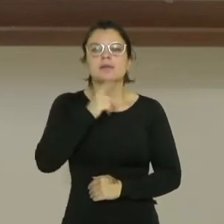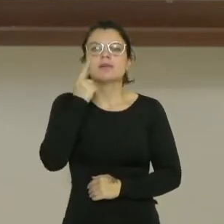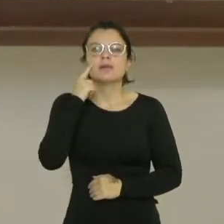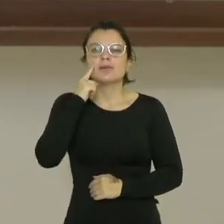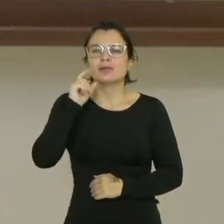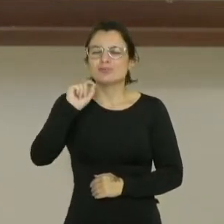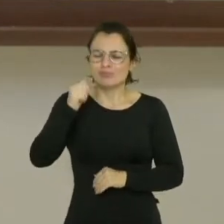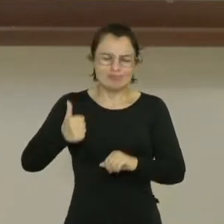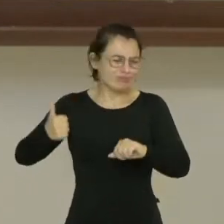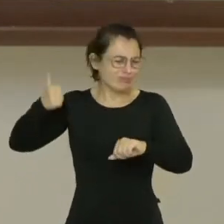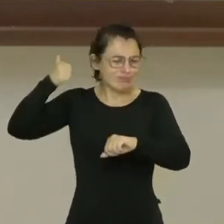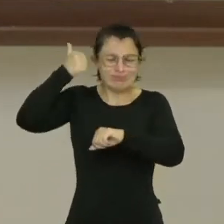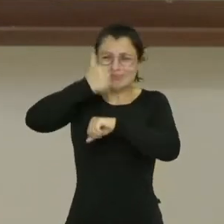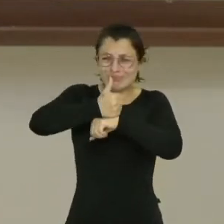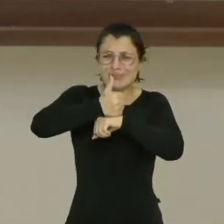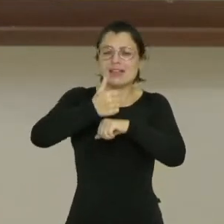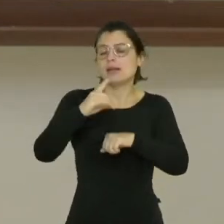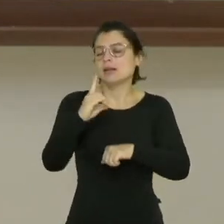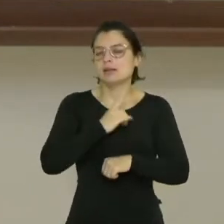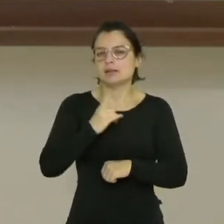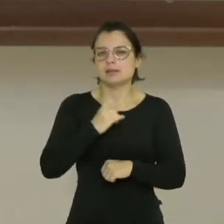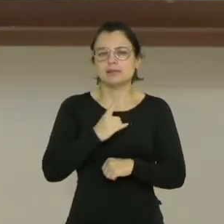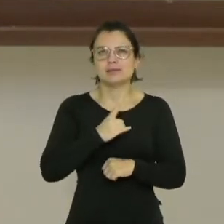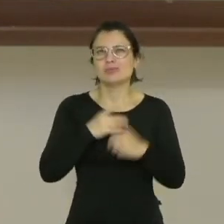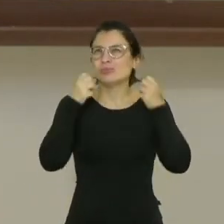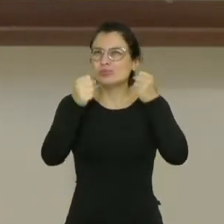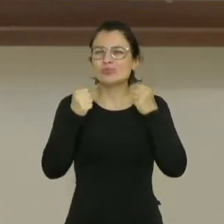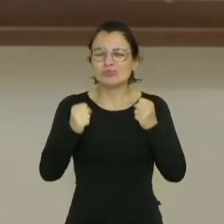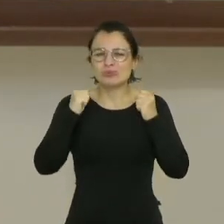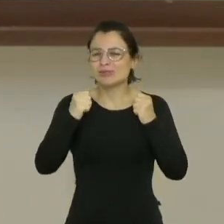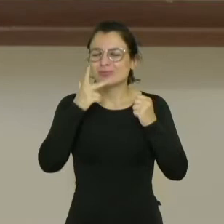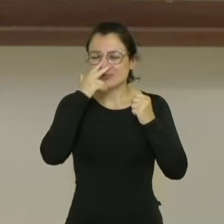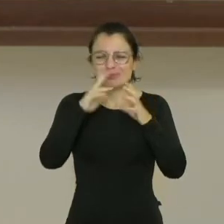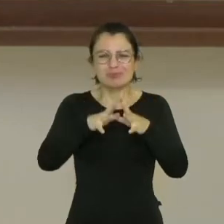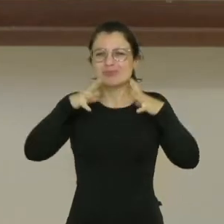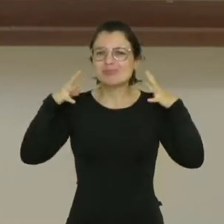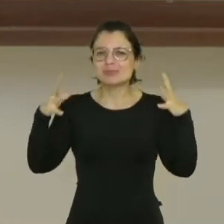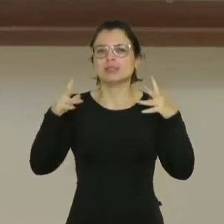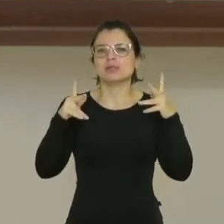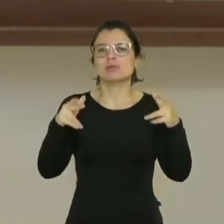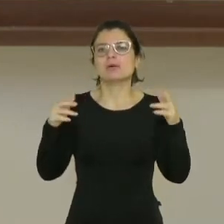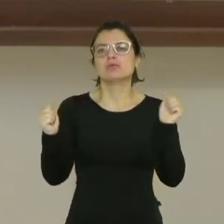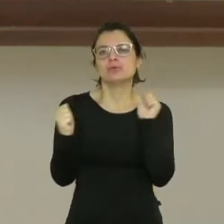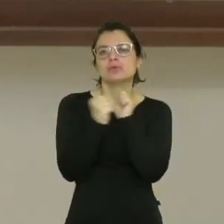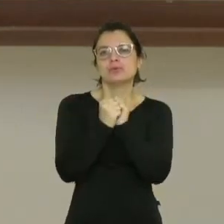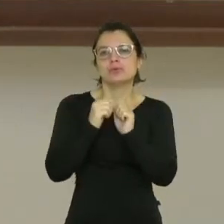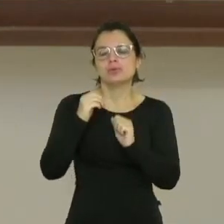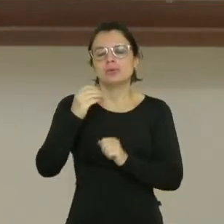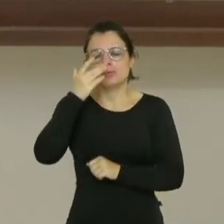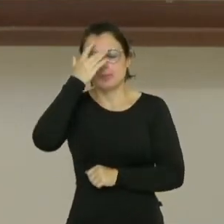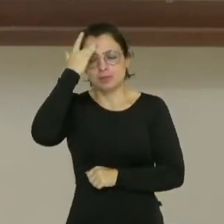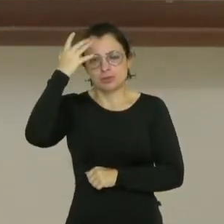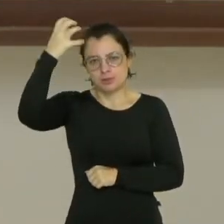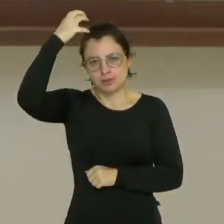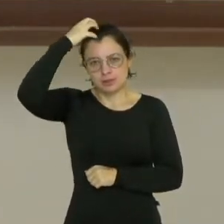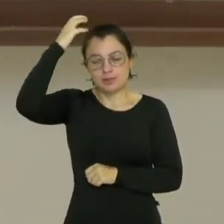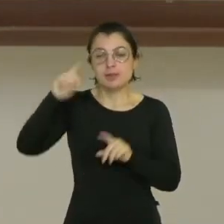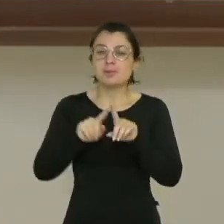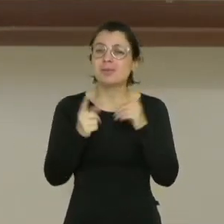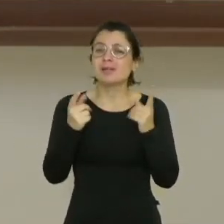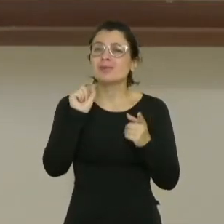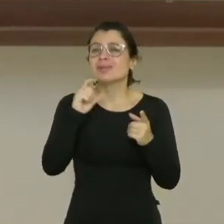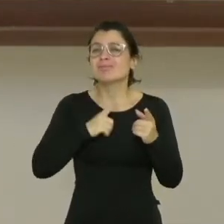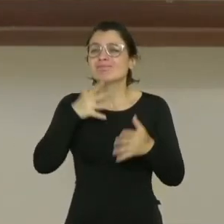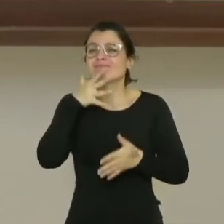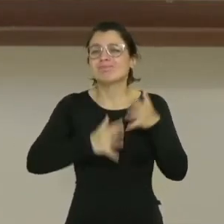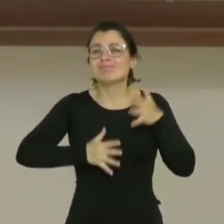um poder político enorme junto aos reis da época, né? E muitas vezes o que incomodava eram as atitudes do